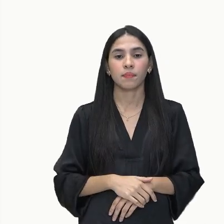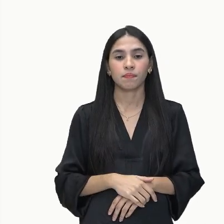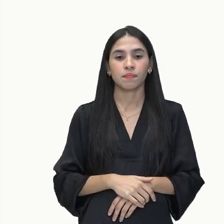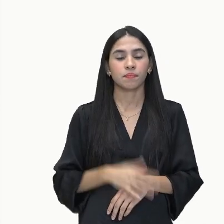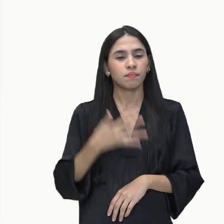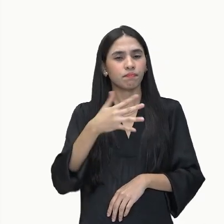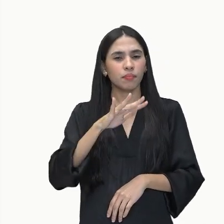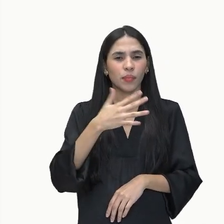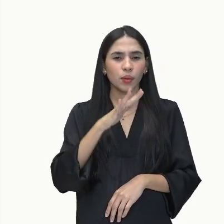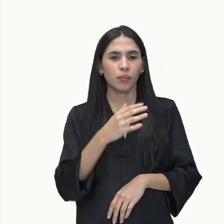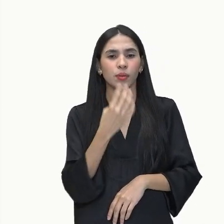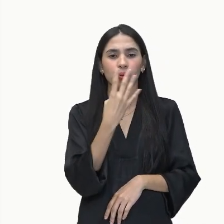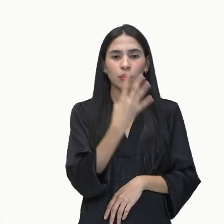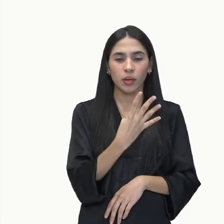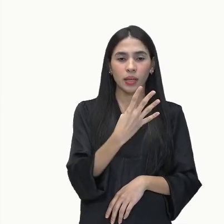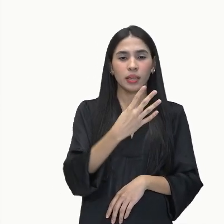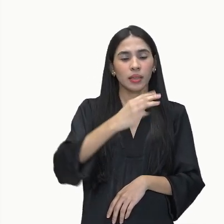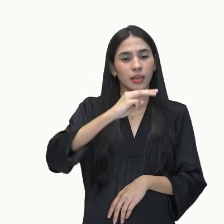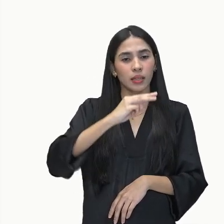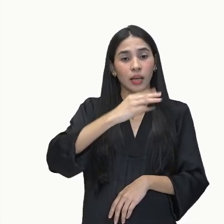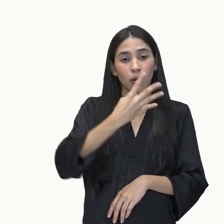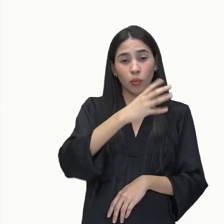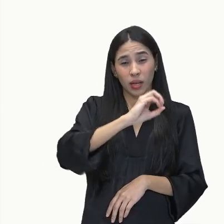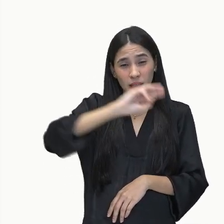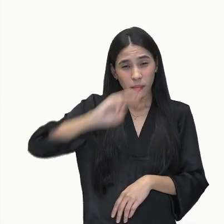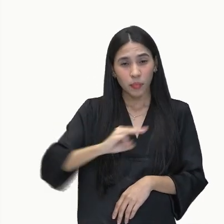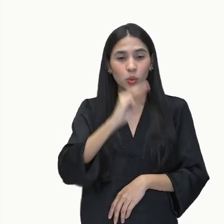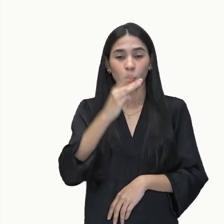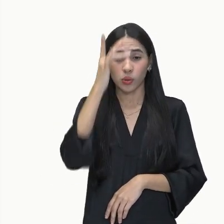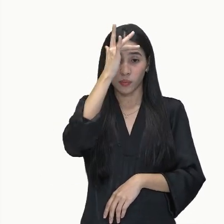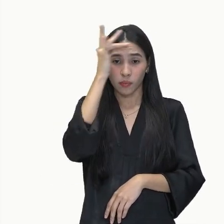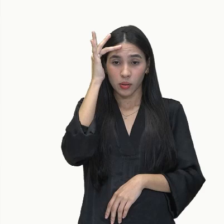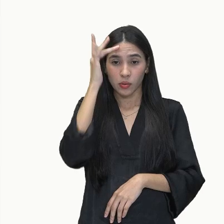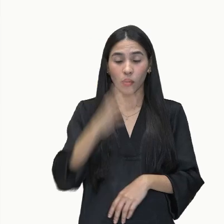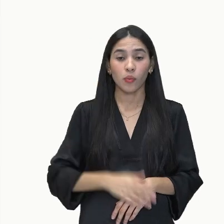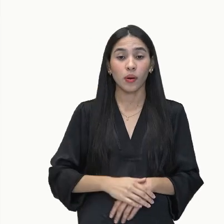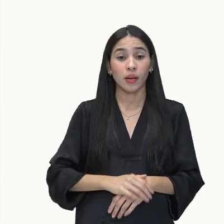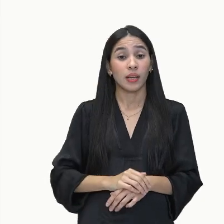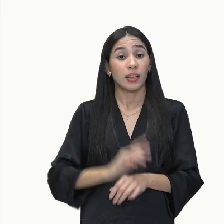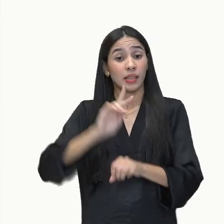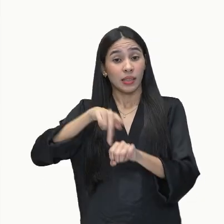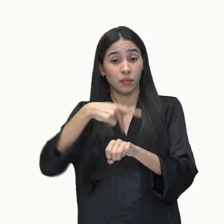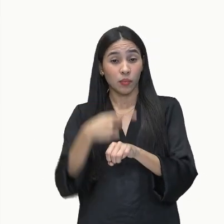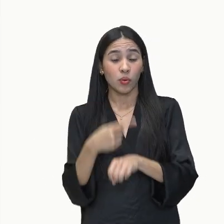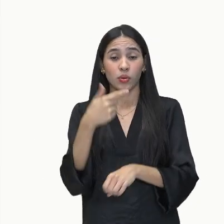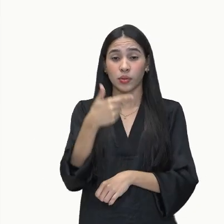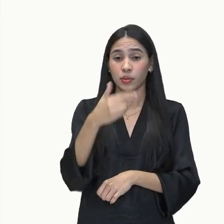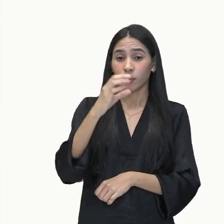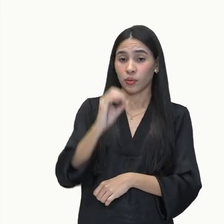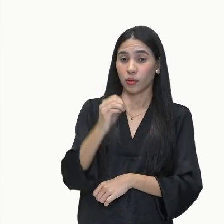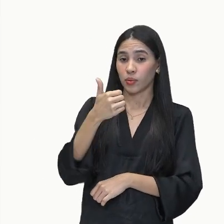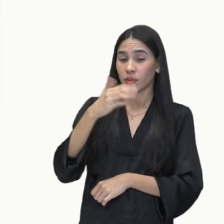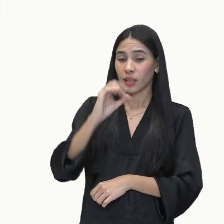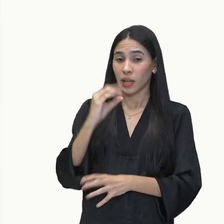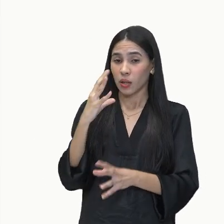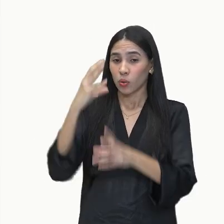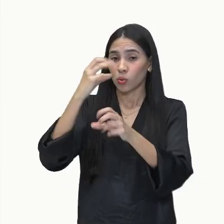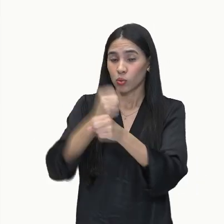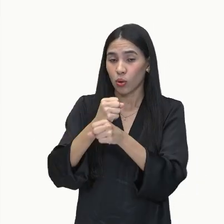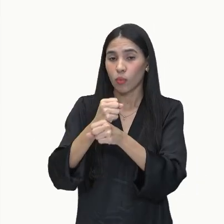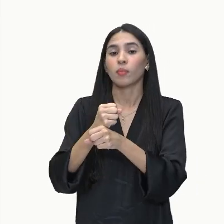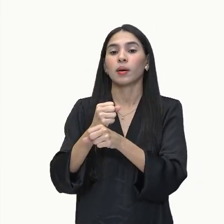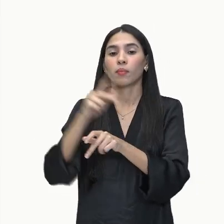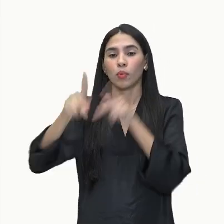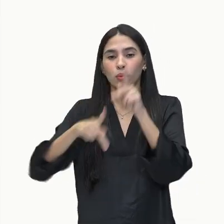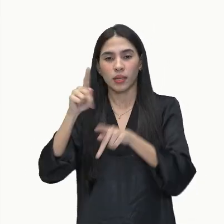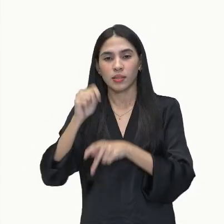torno de 40 milhões de pessoas. Em 2010, o total da população brasileira era em torno